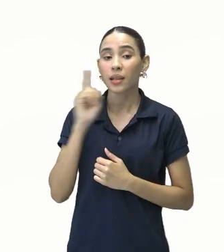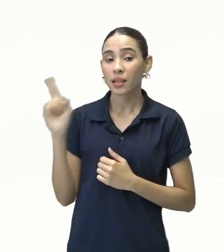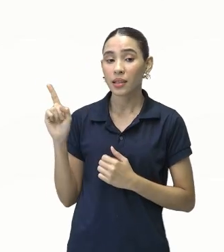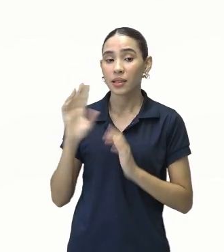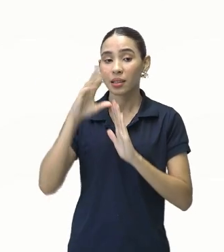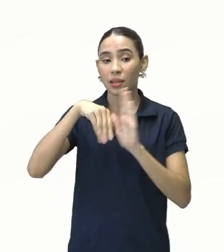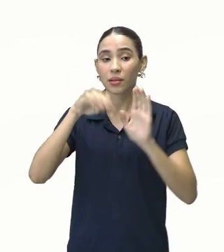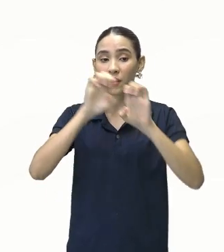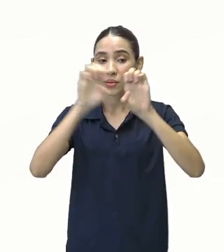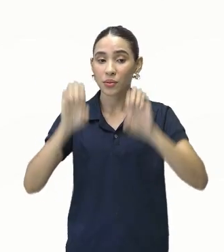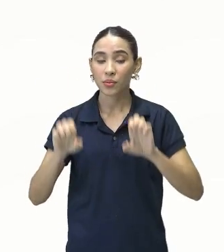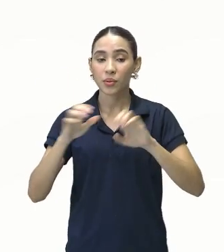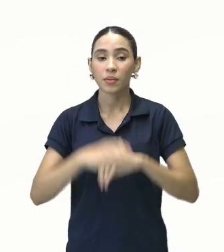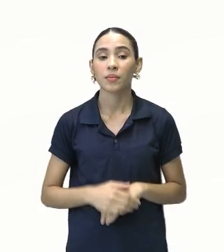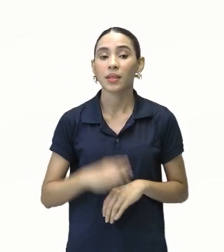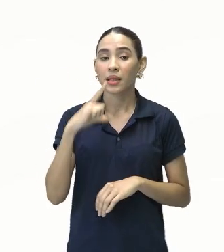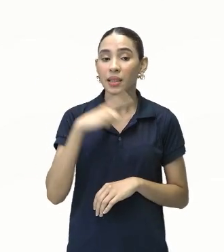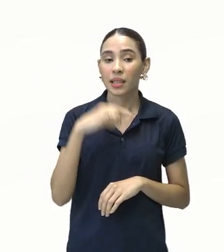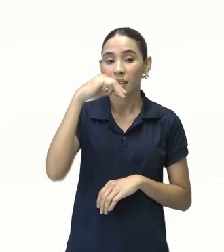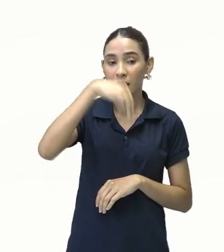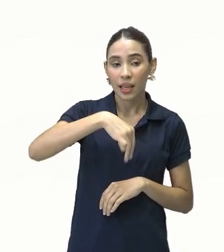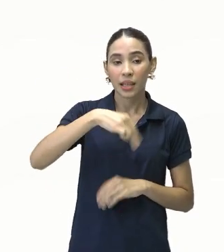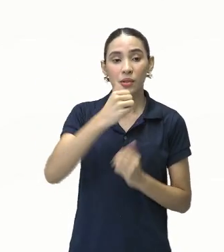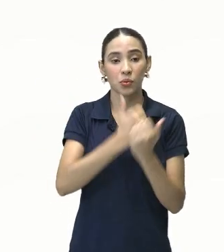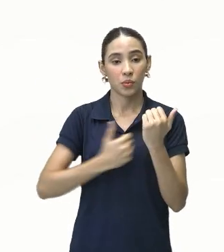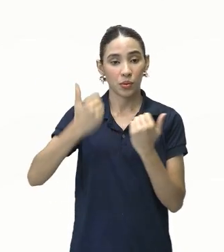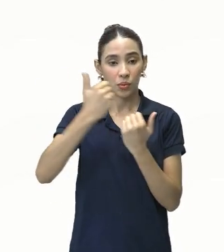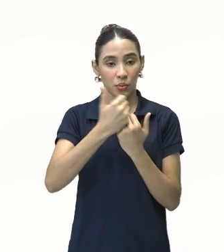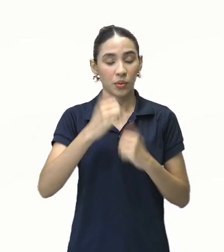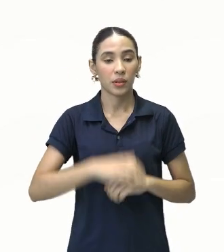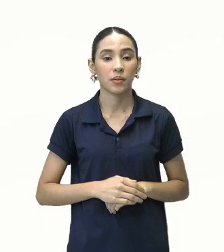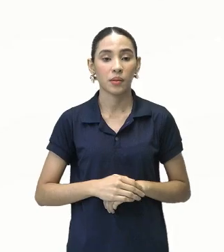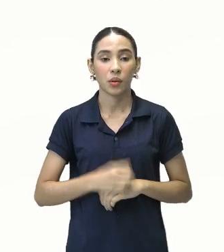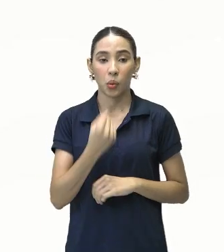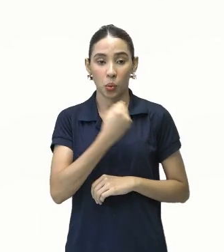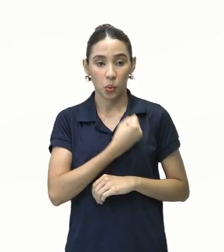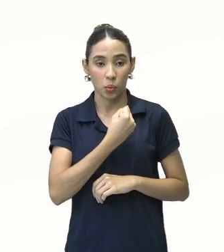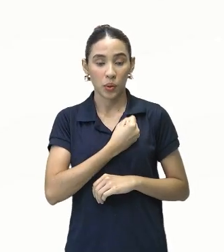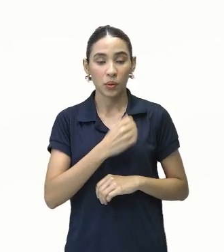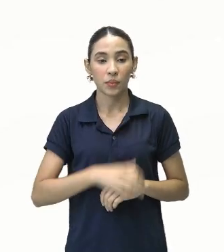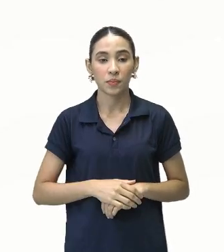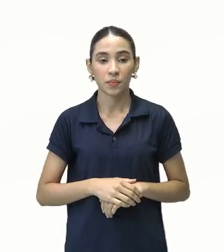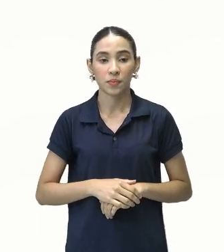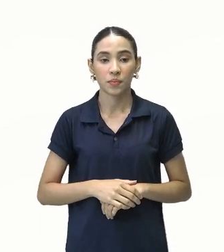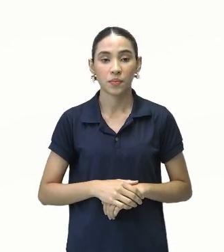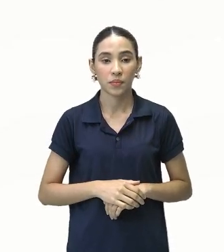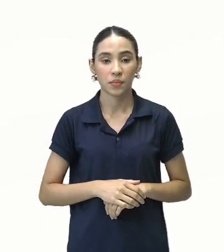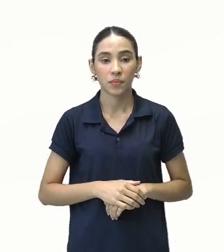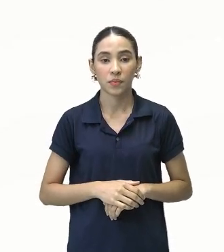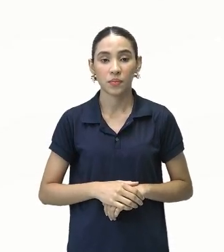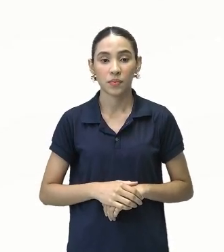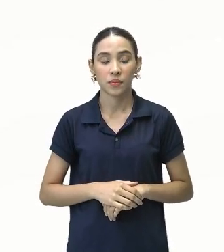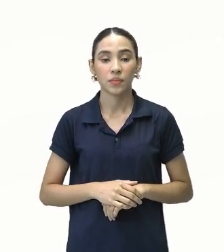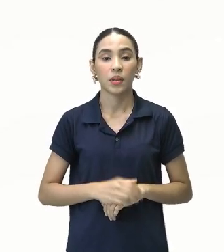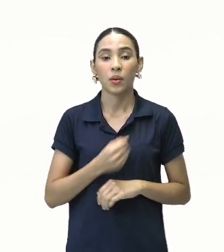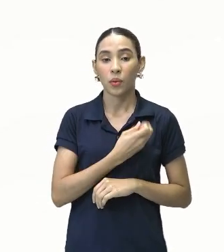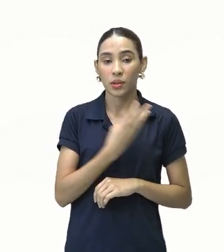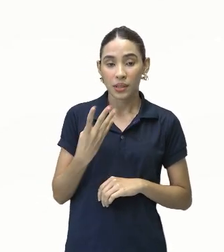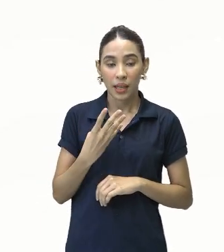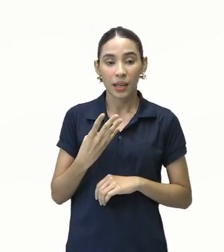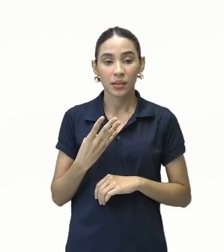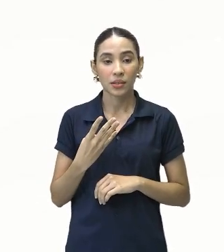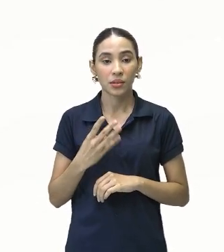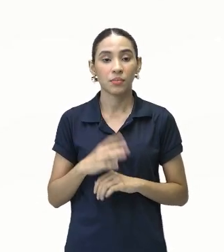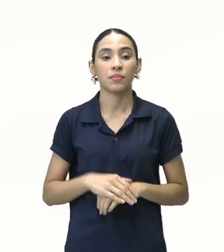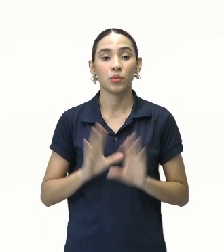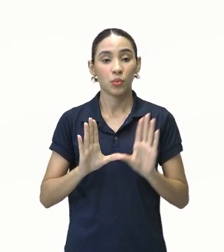fórmula. Onde tem N, você vai substituir ali pelo número, né, que é o número da quantidade de elementos